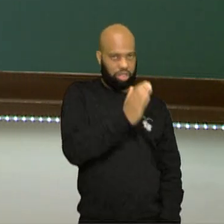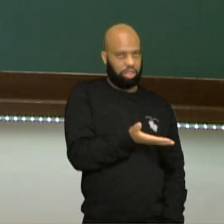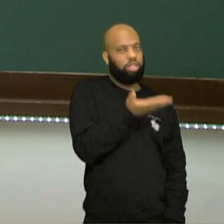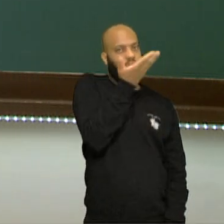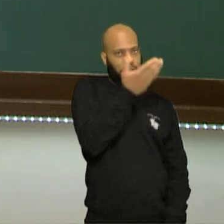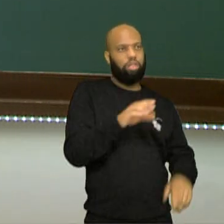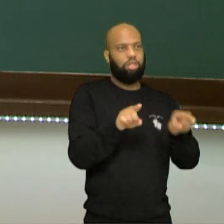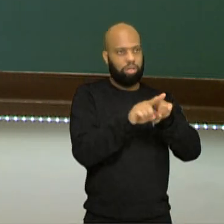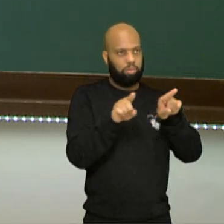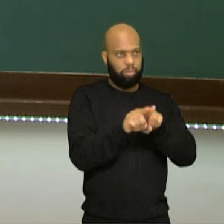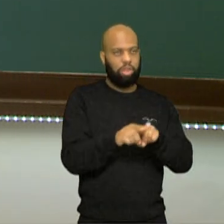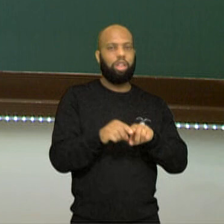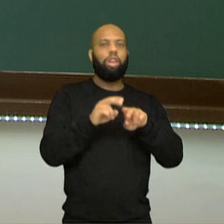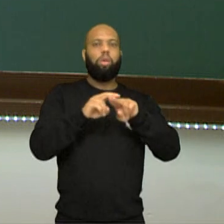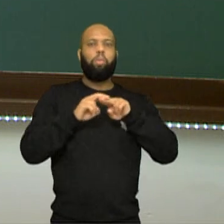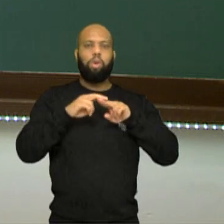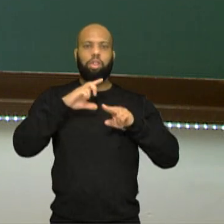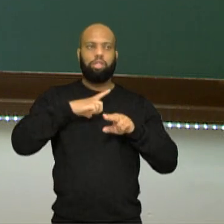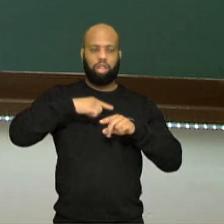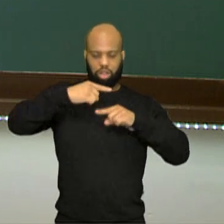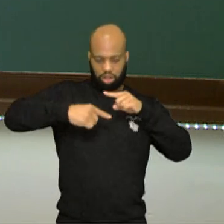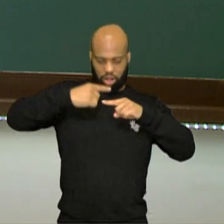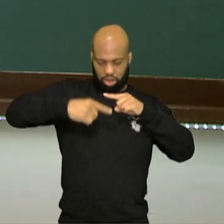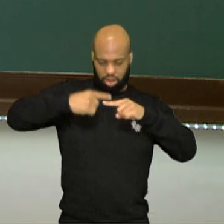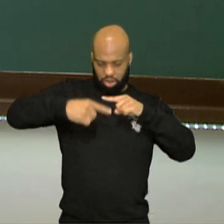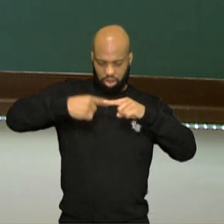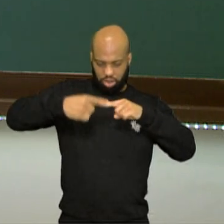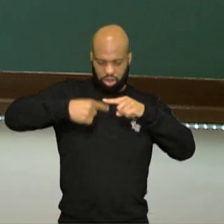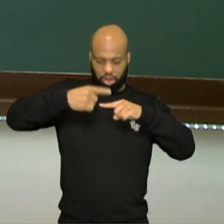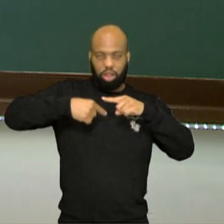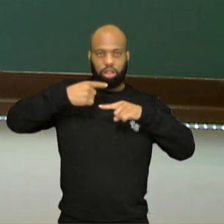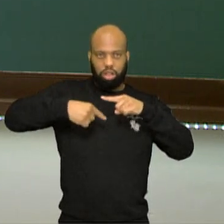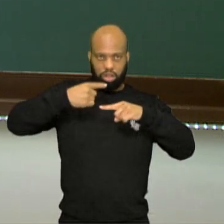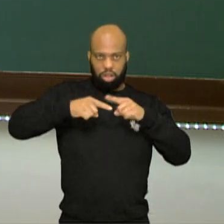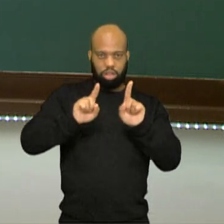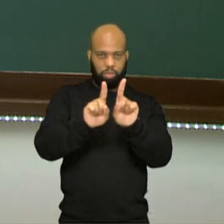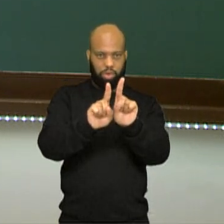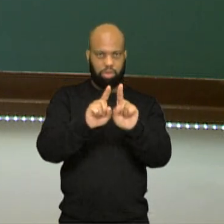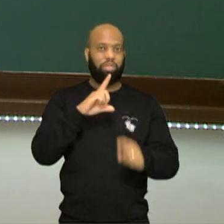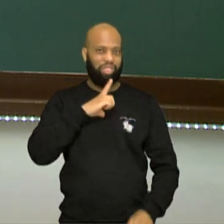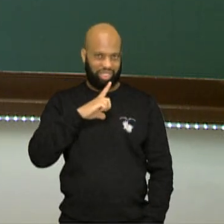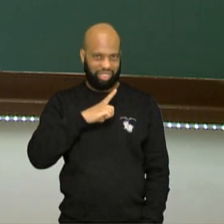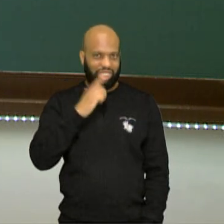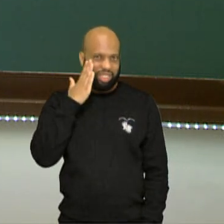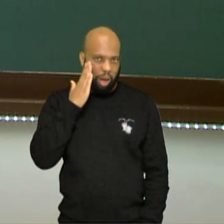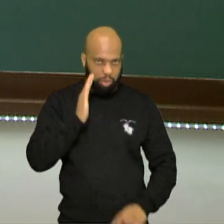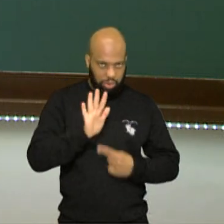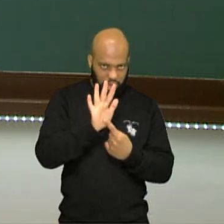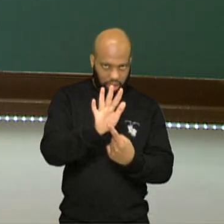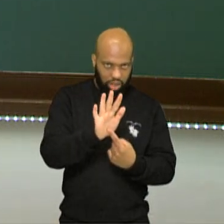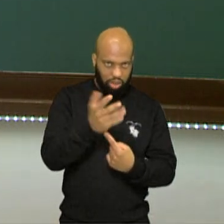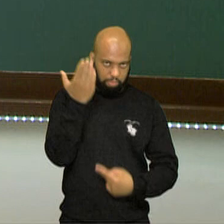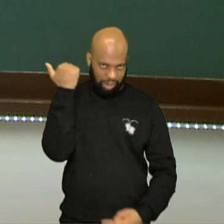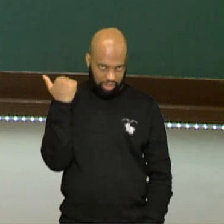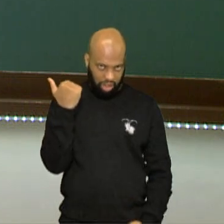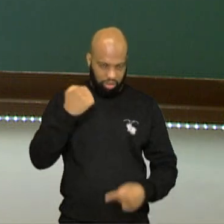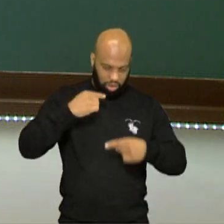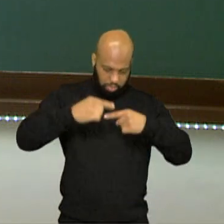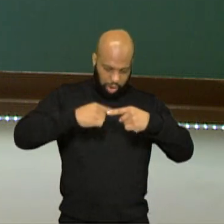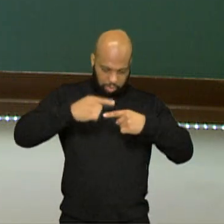naqueles rocambole de material lá do capacitor cilíndrico? Seria